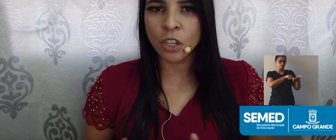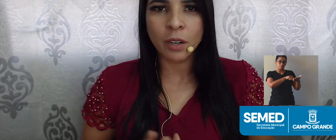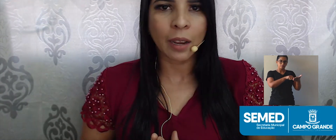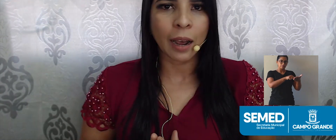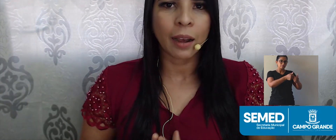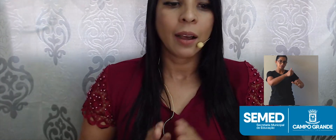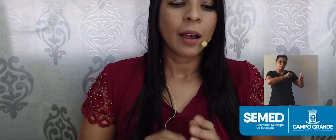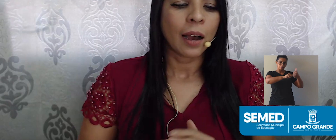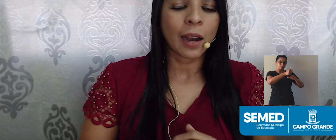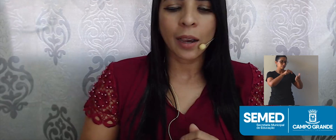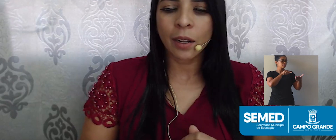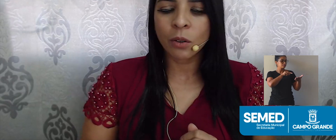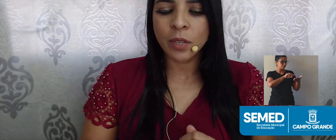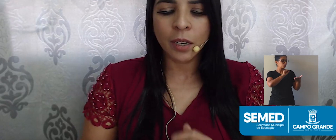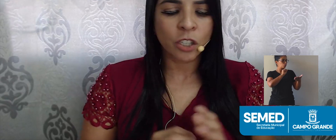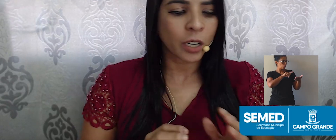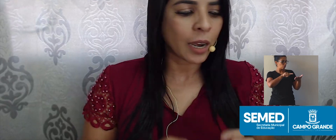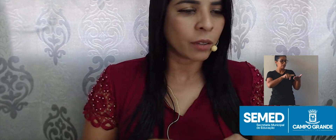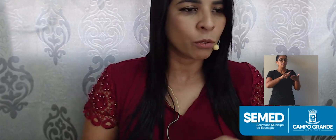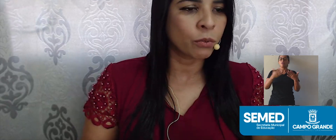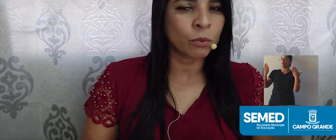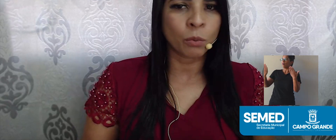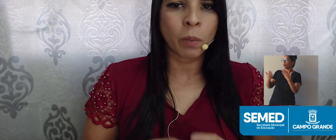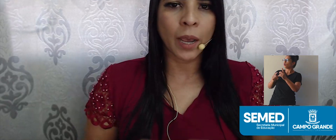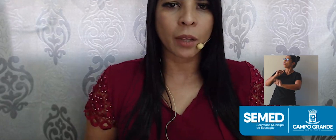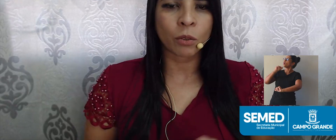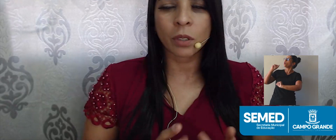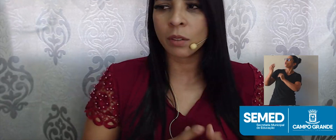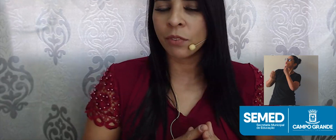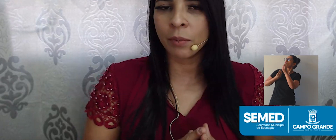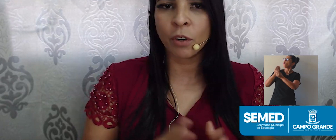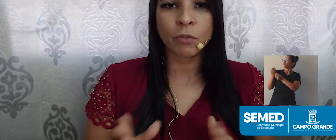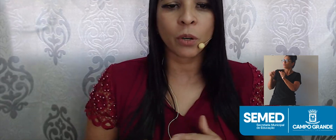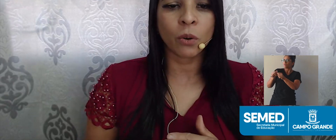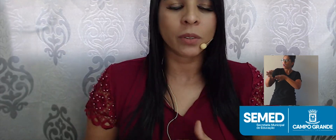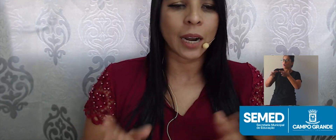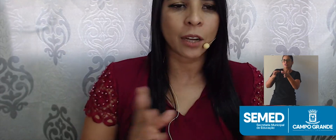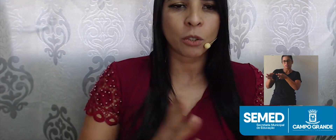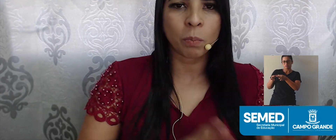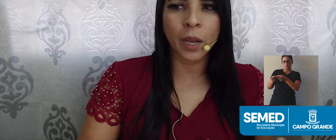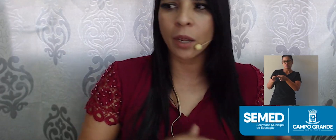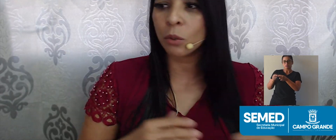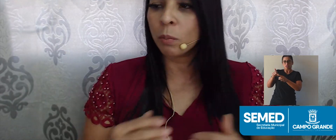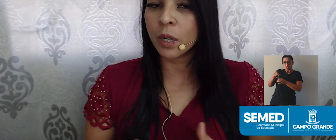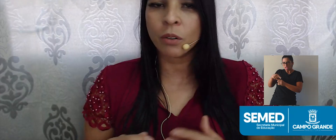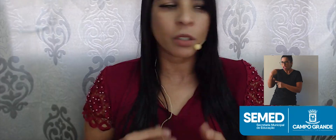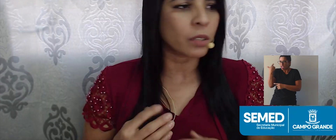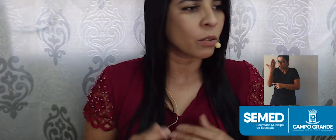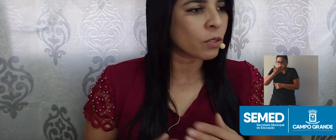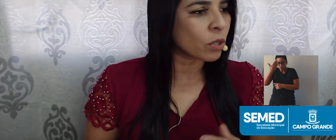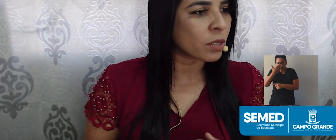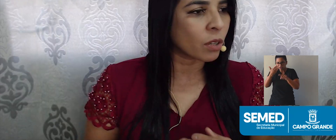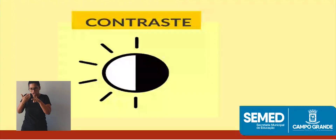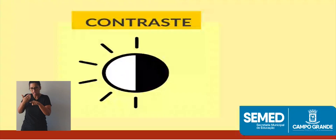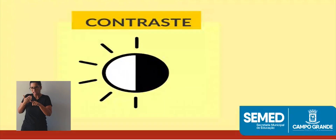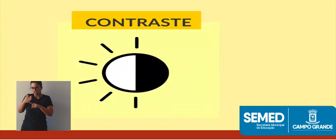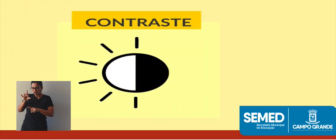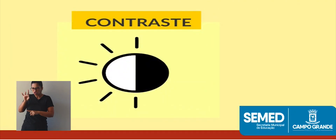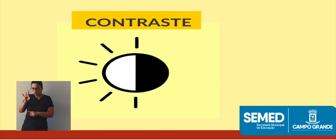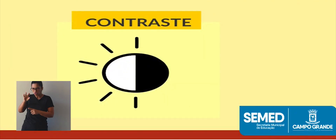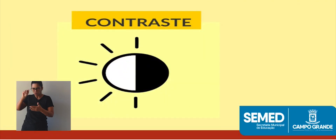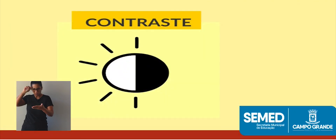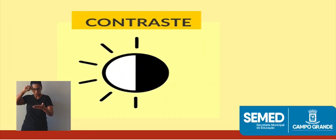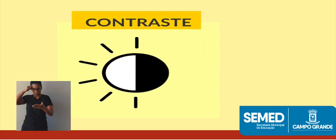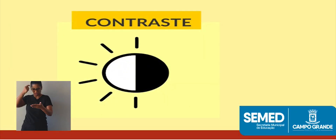consegue enxergar? Ele consegue enxergar no fundo preto. Vamos ver um contraste. O preto, o branco, são as cores que nós